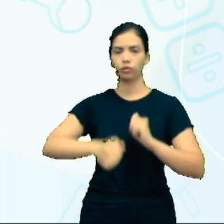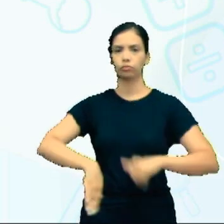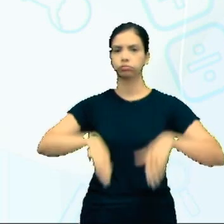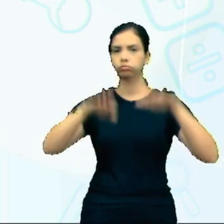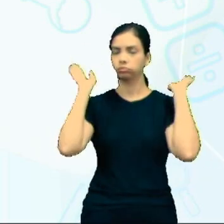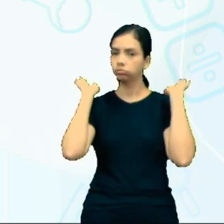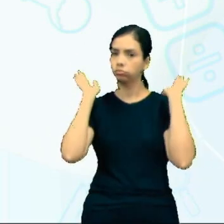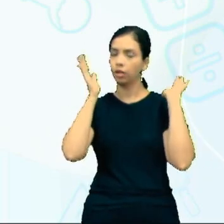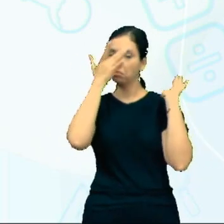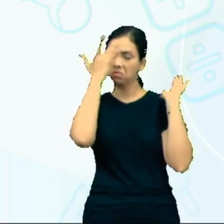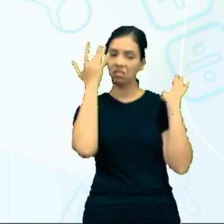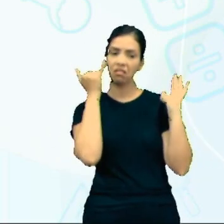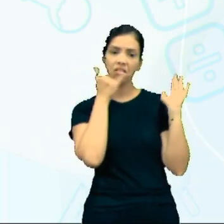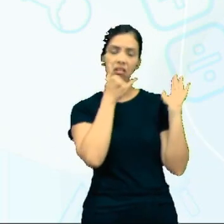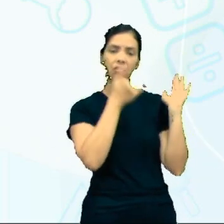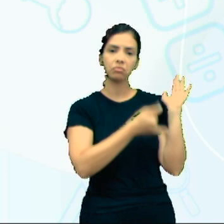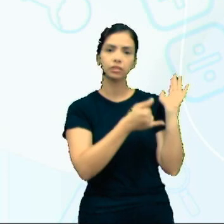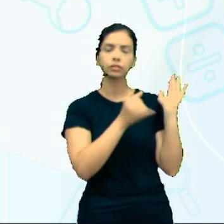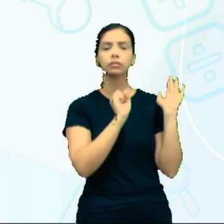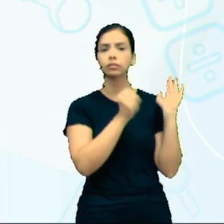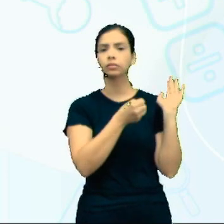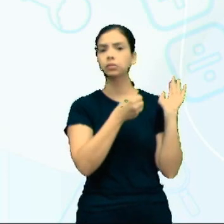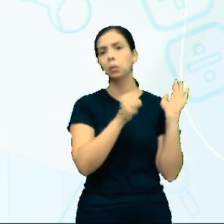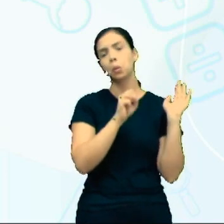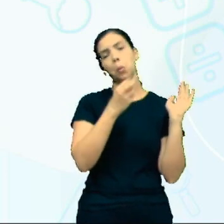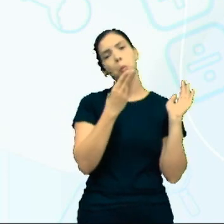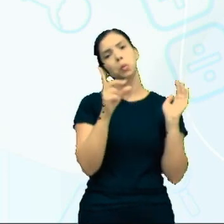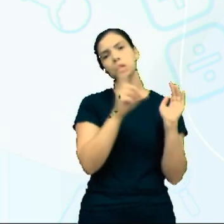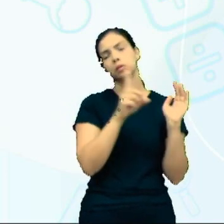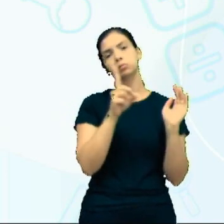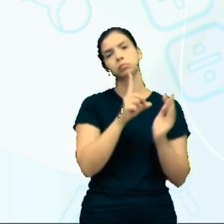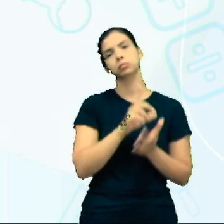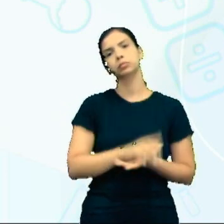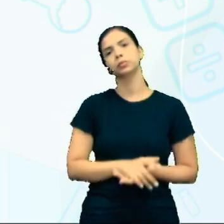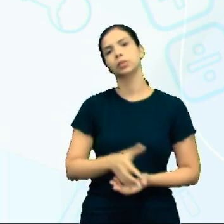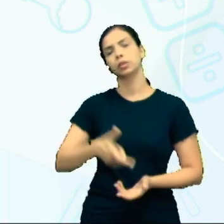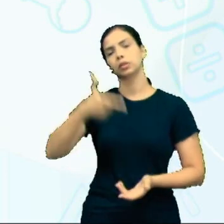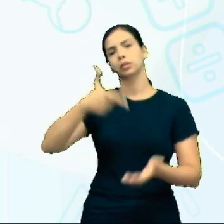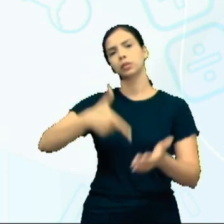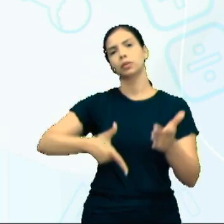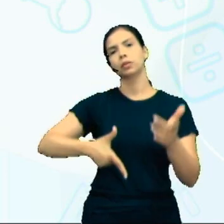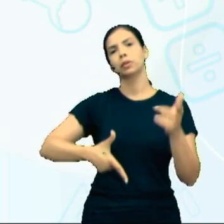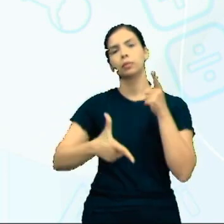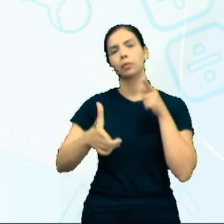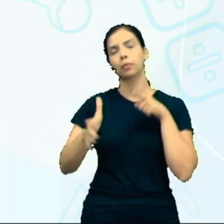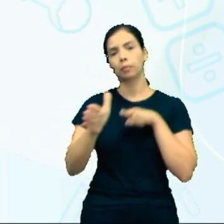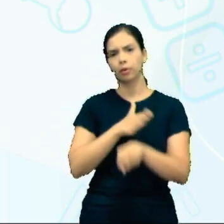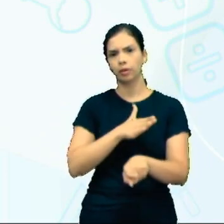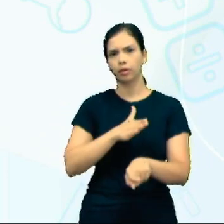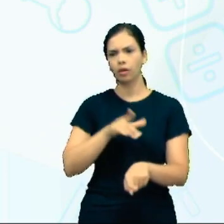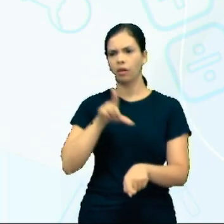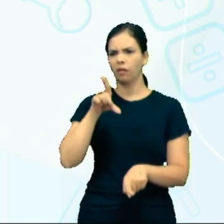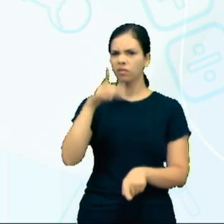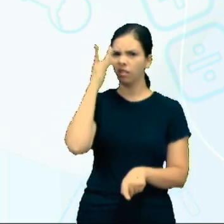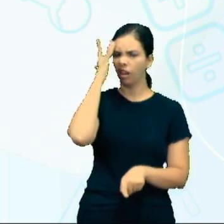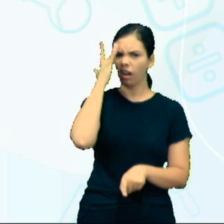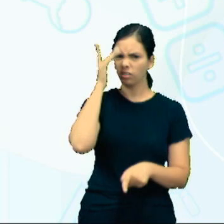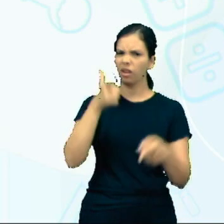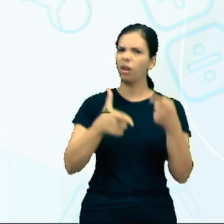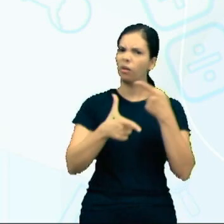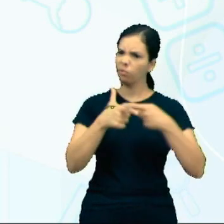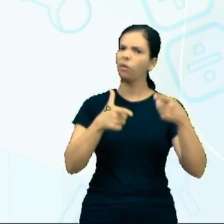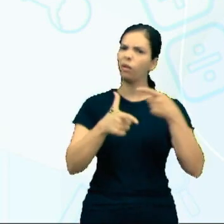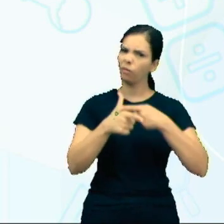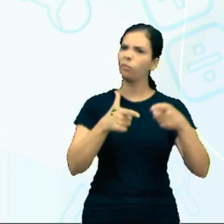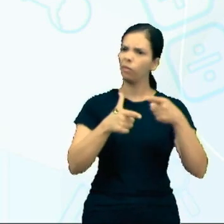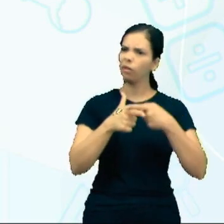A pessoa vai responder se gosta ou não. A segunda pergunta, você acha que existem problemas nessa prática? Se a pessoa responder sim,